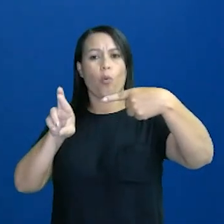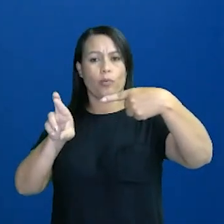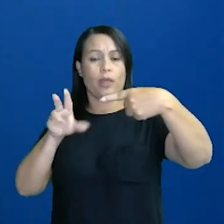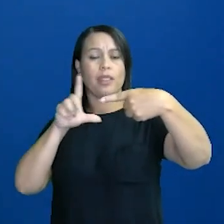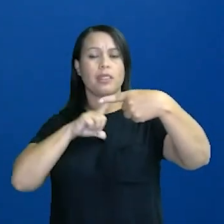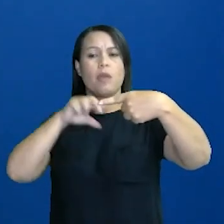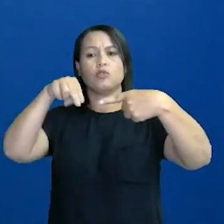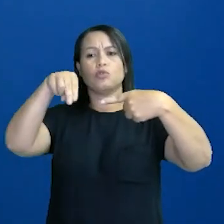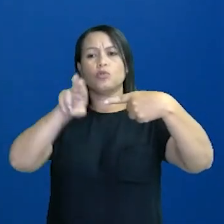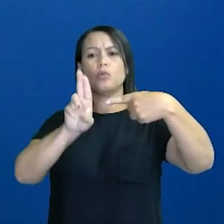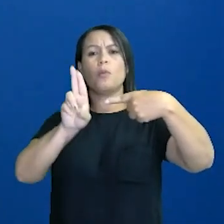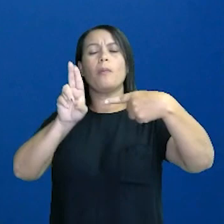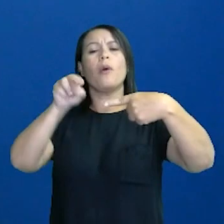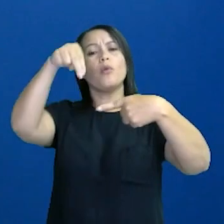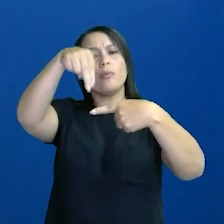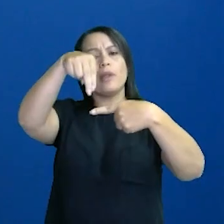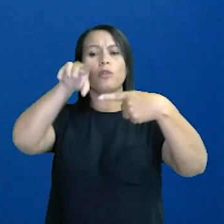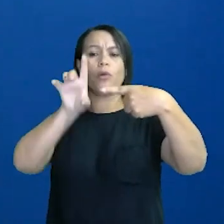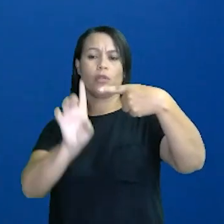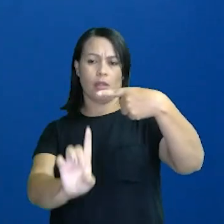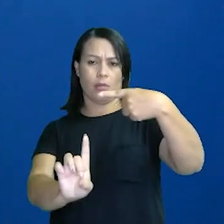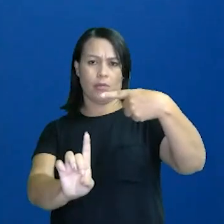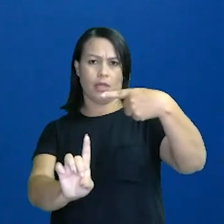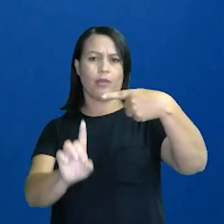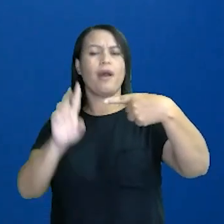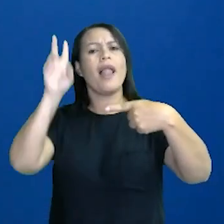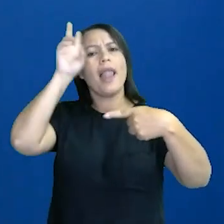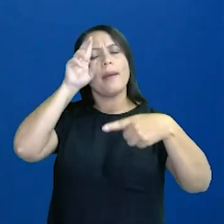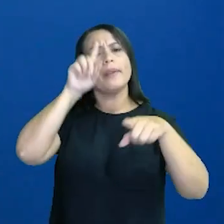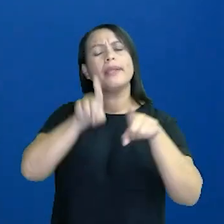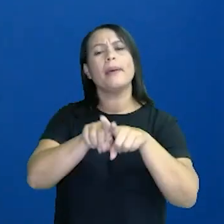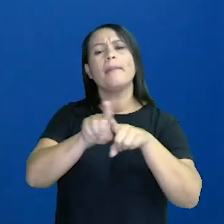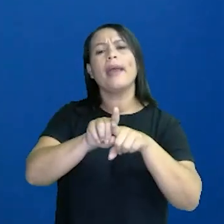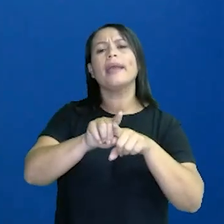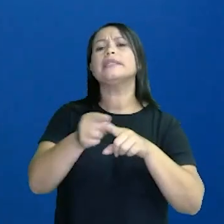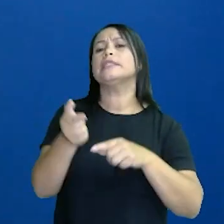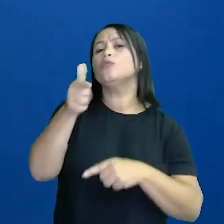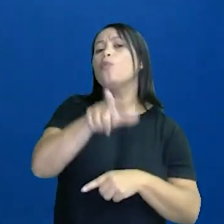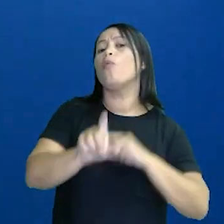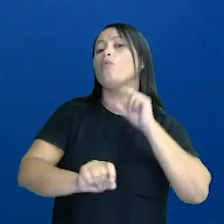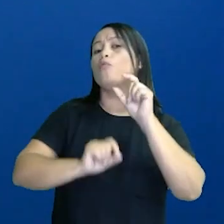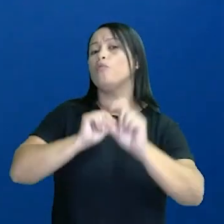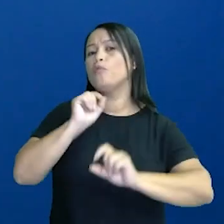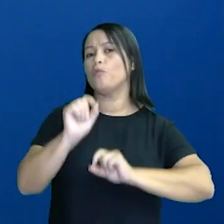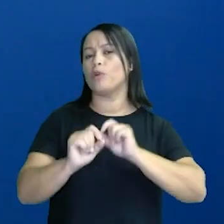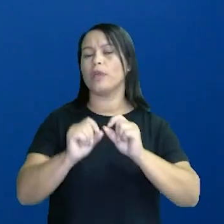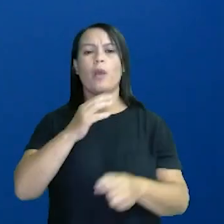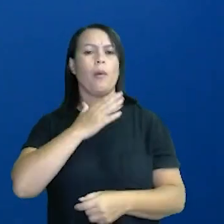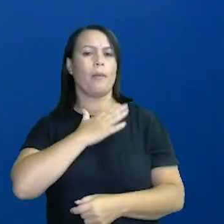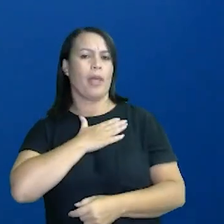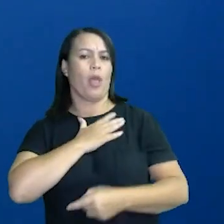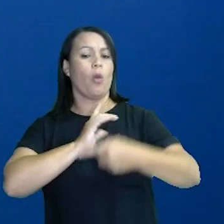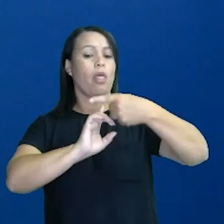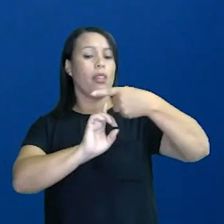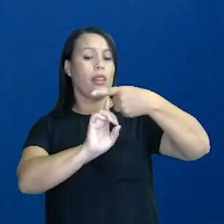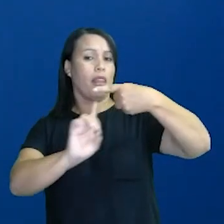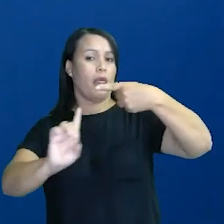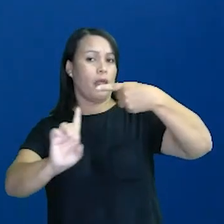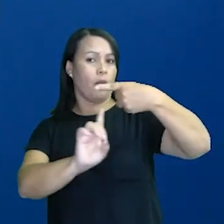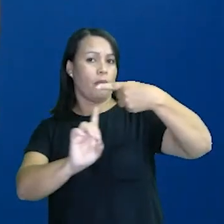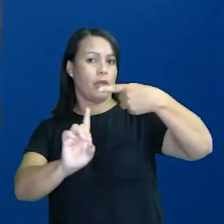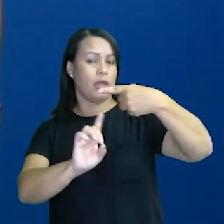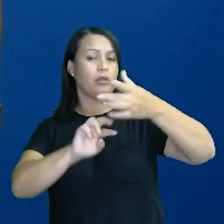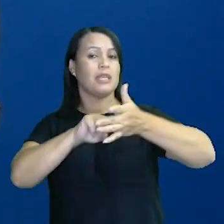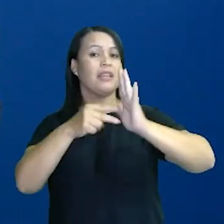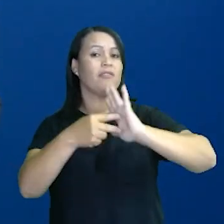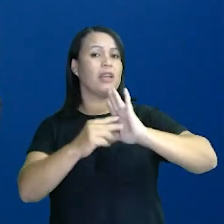Então, nós temos o numerador e o denominador. Lembrando mais uma vez para vocês o seguinte: o meu denominador, ele é a